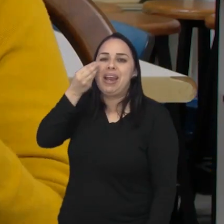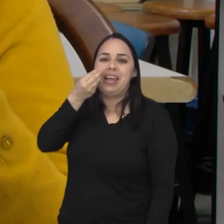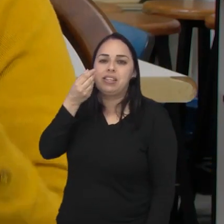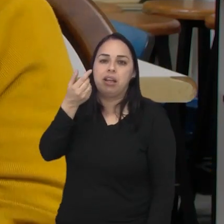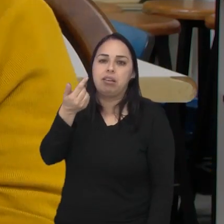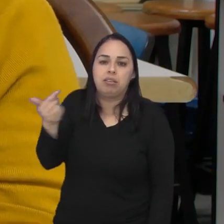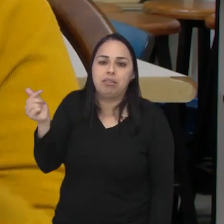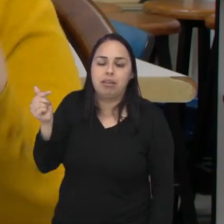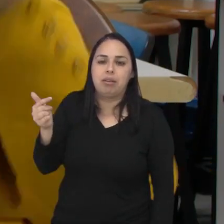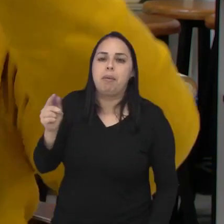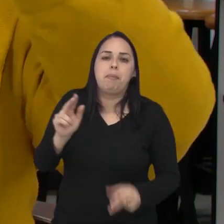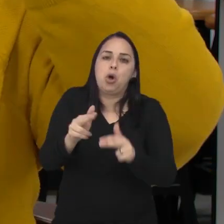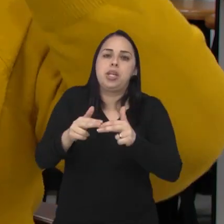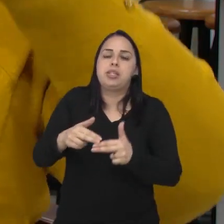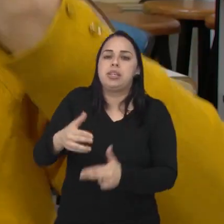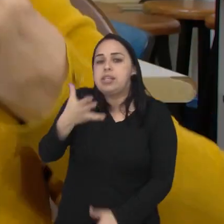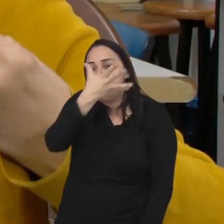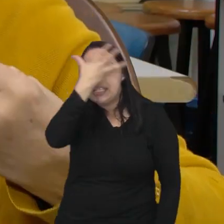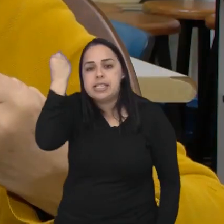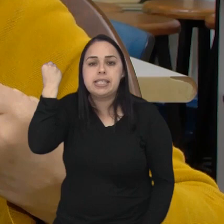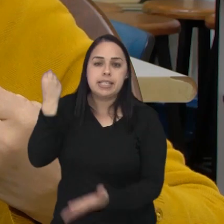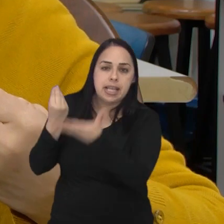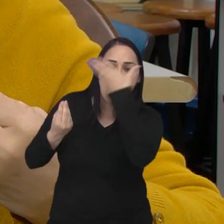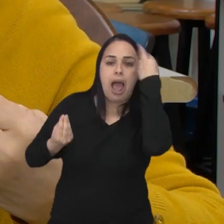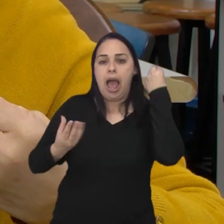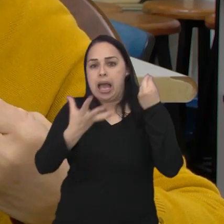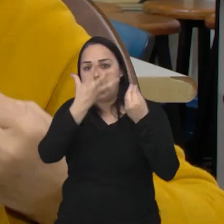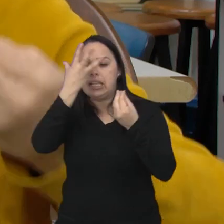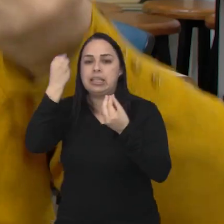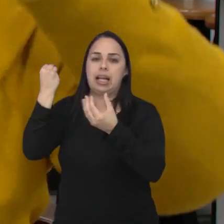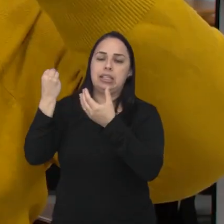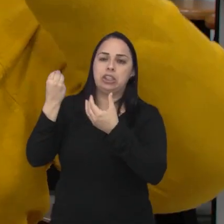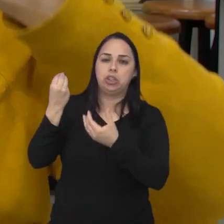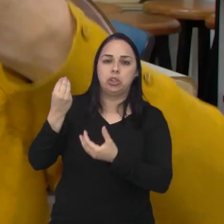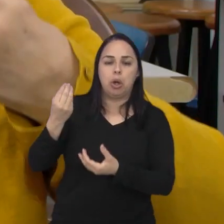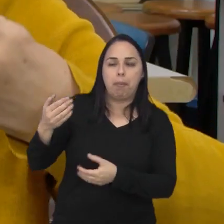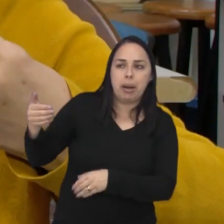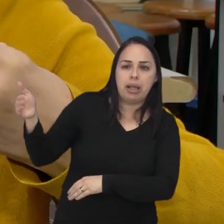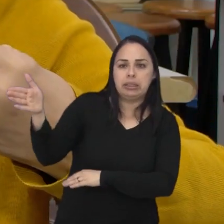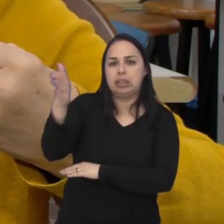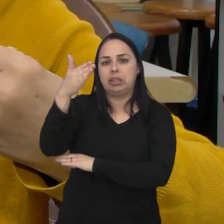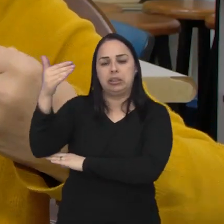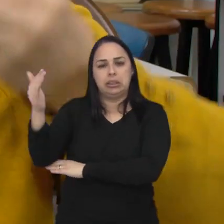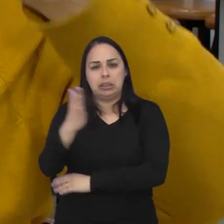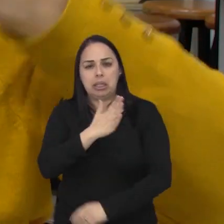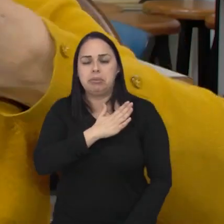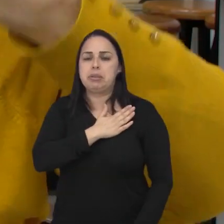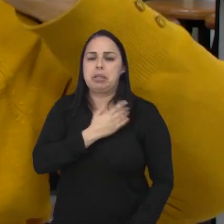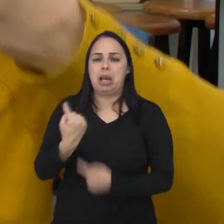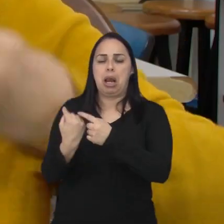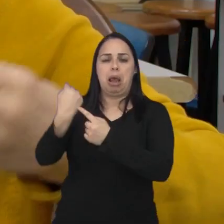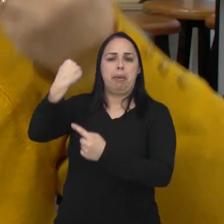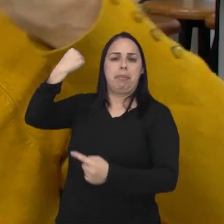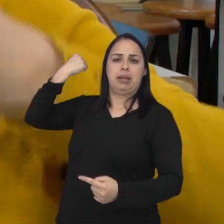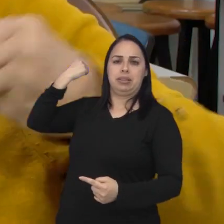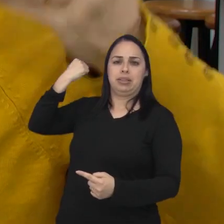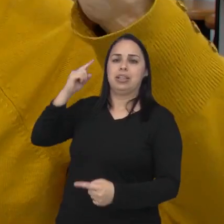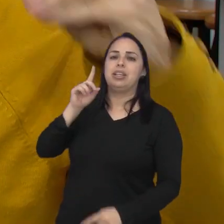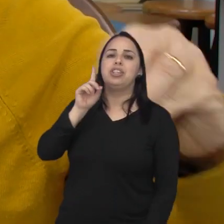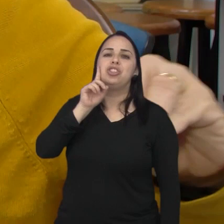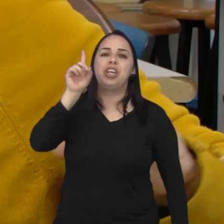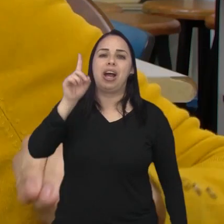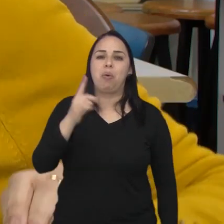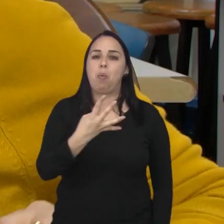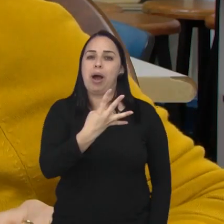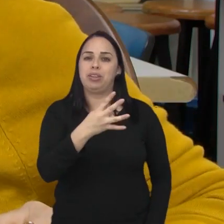se construiu uma memória de nacionalidade ligada àquele momento. Você pega